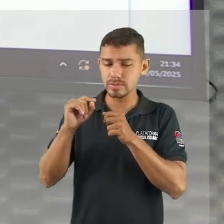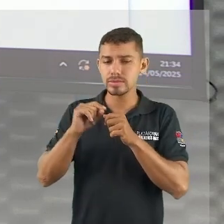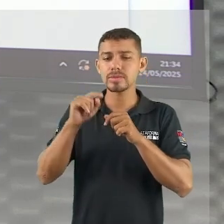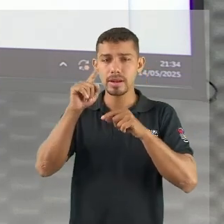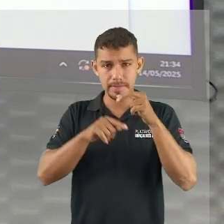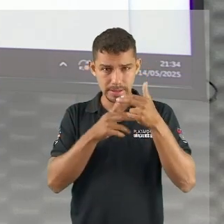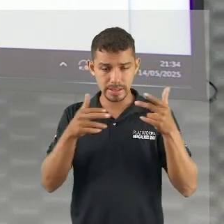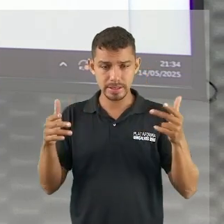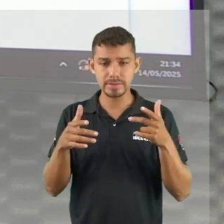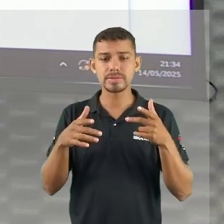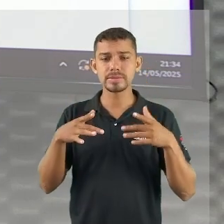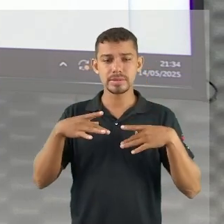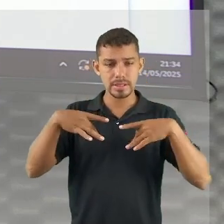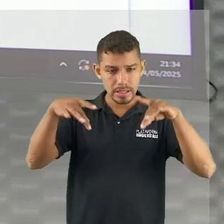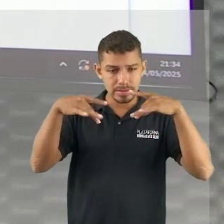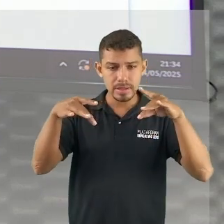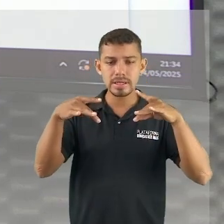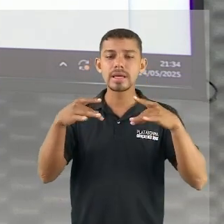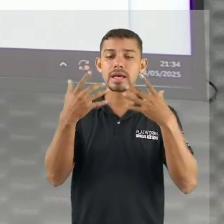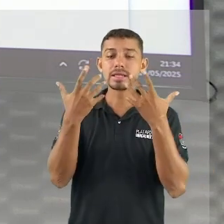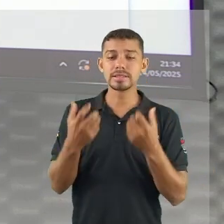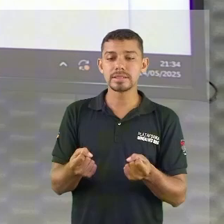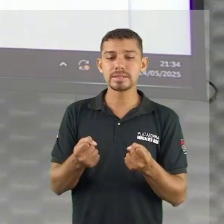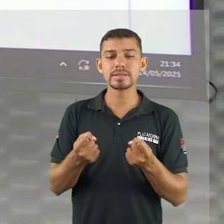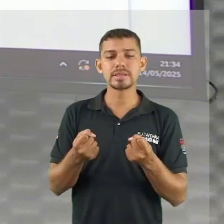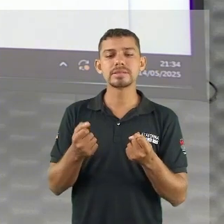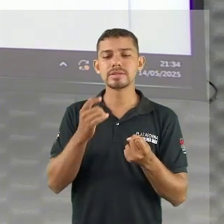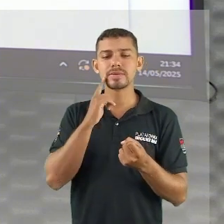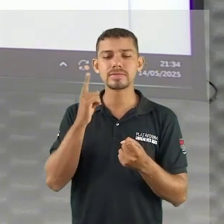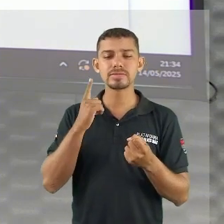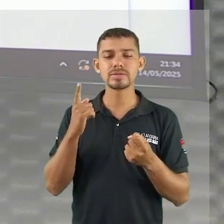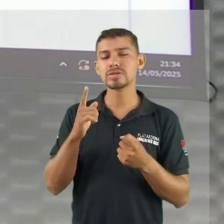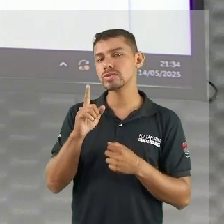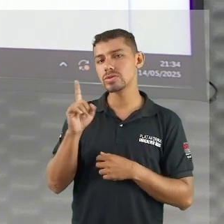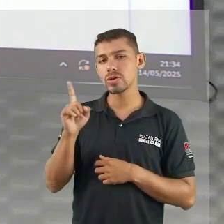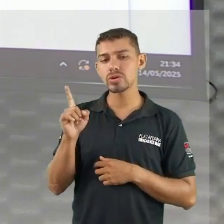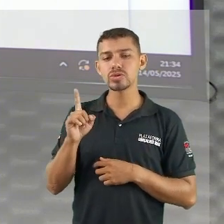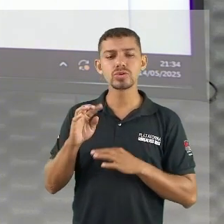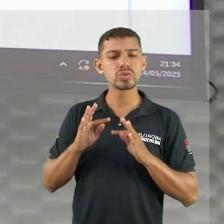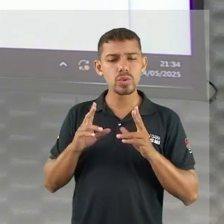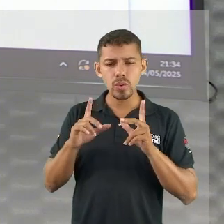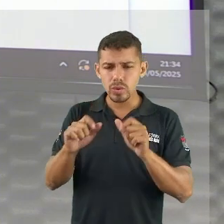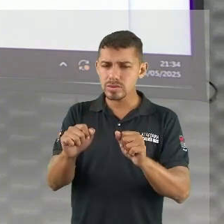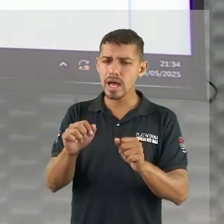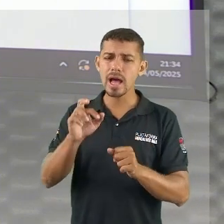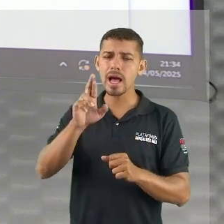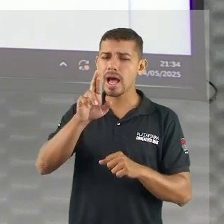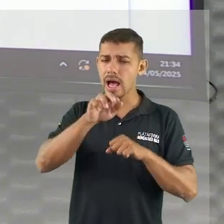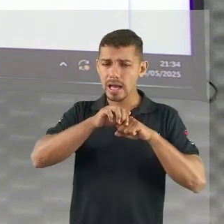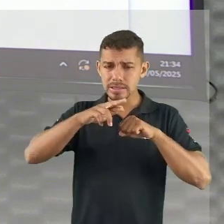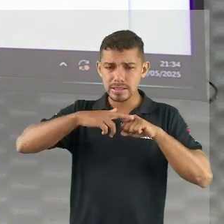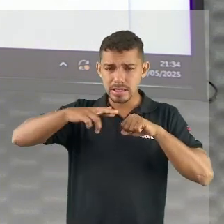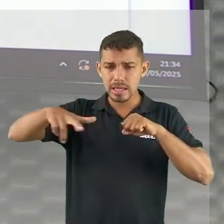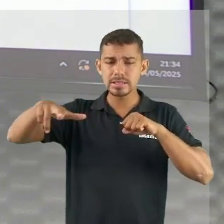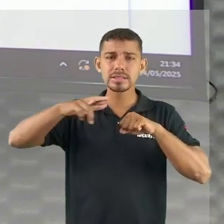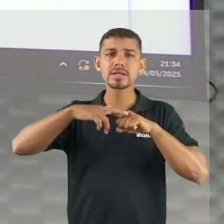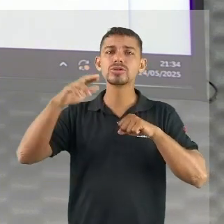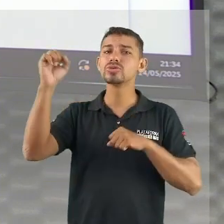materiais transparentes, que permitem a passagem de praticamente toda a radiação que vem do